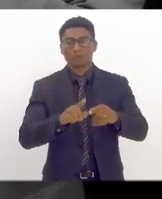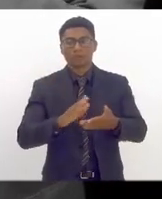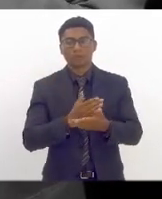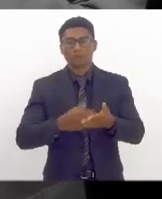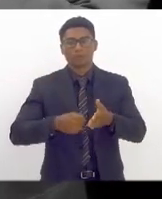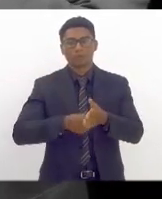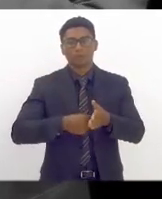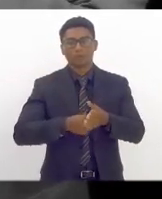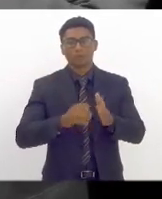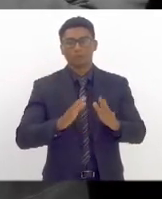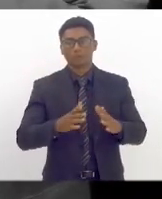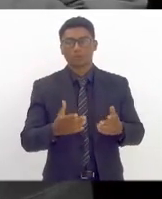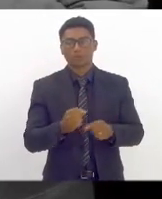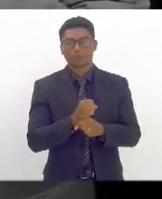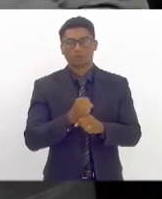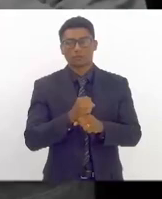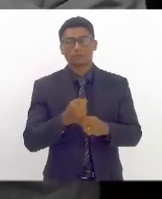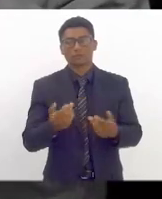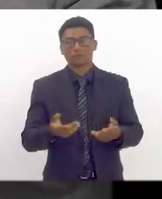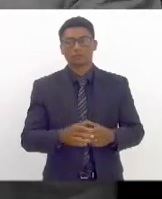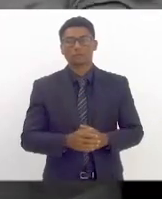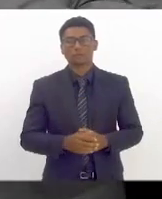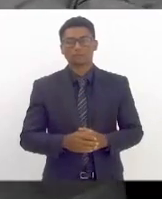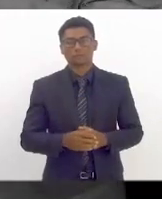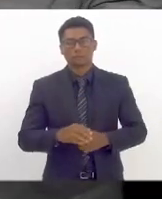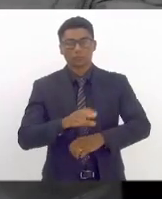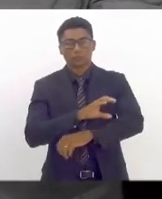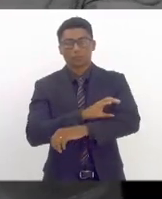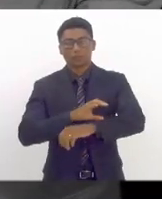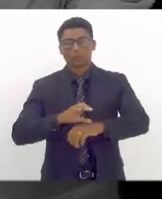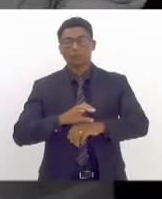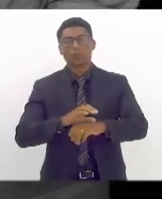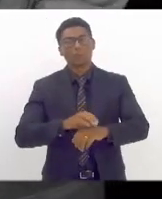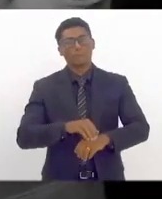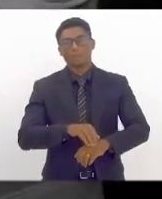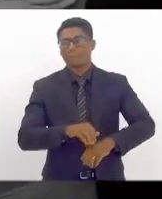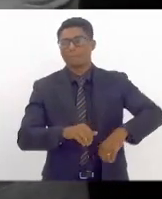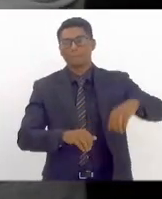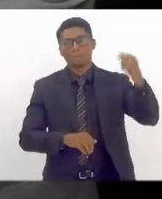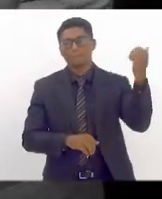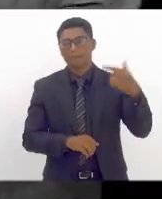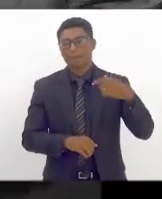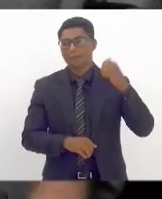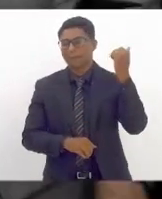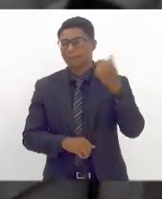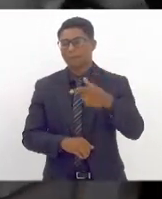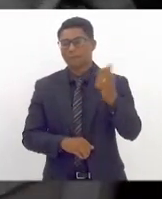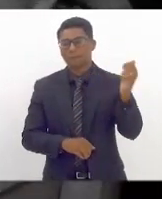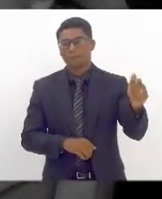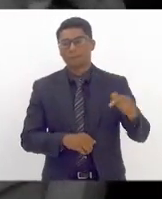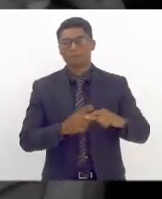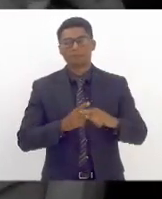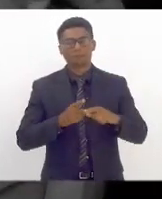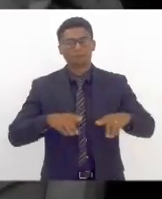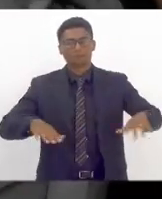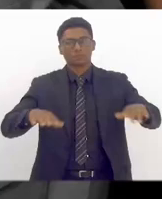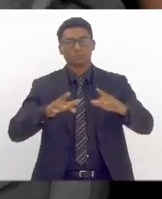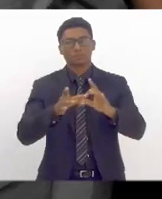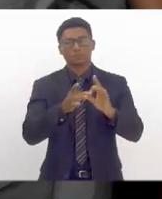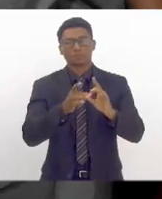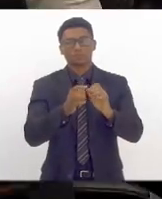é isso a cultura muito maior do que a gente do que a gente quando a gente junta todo mundo